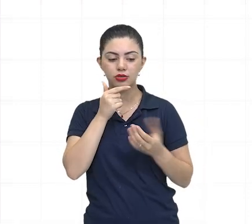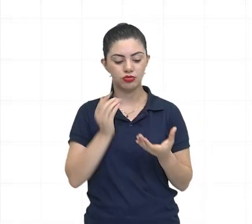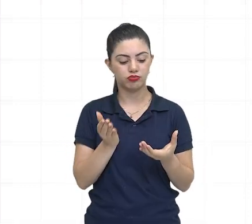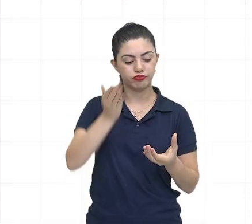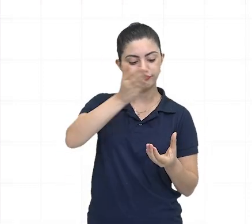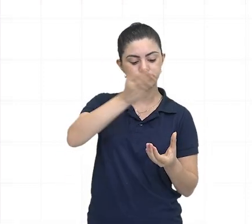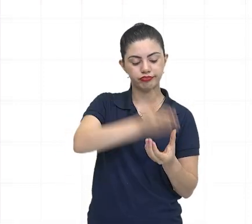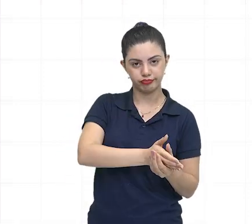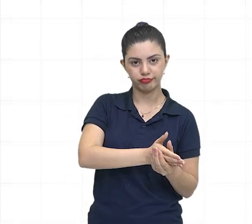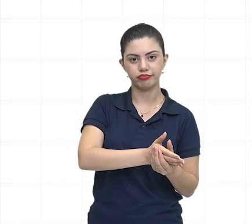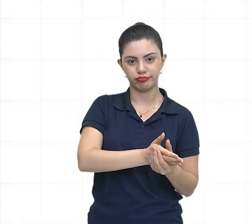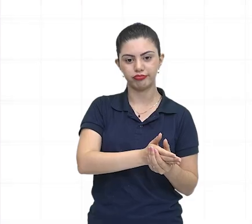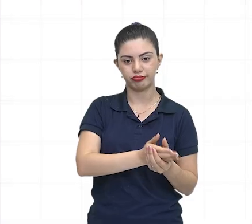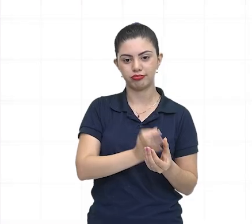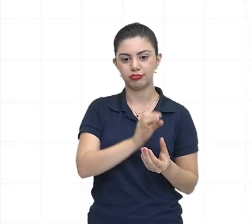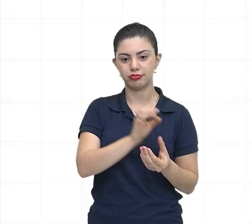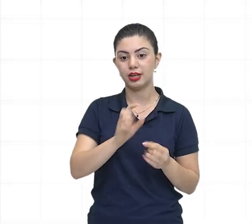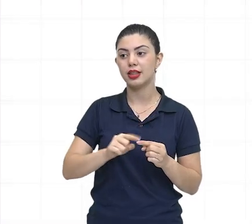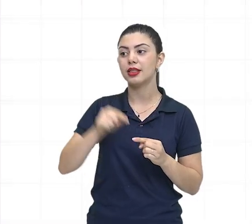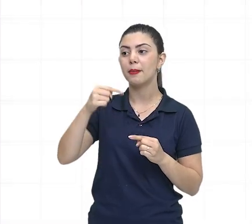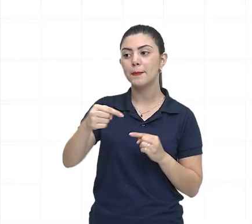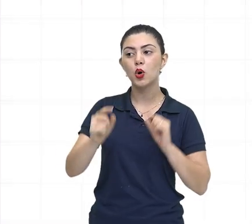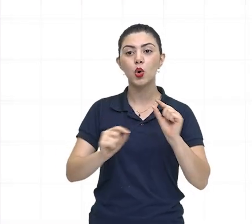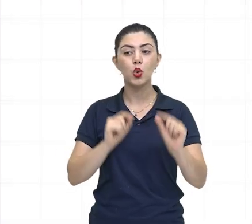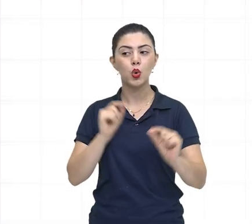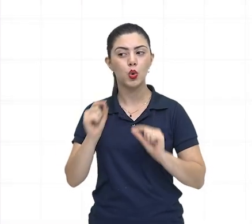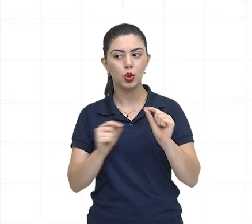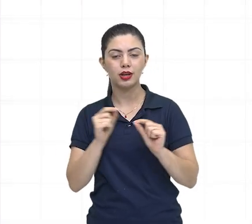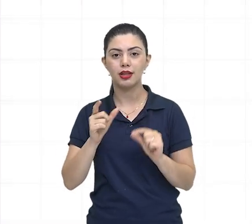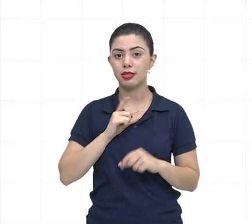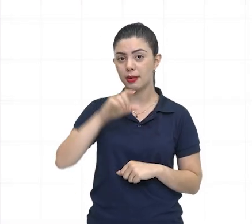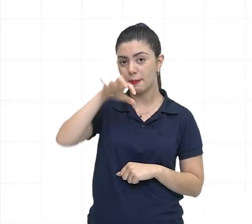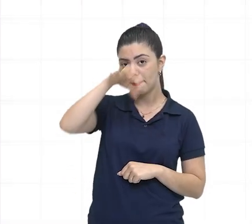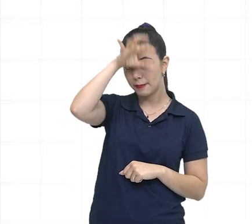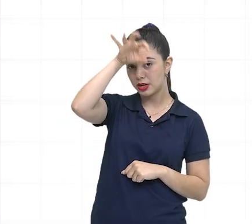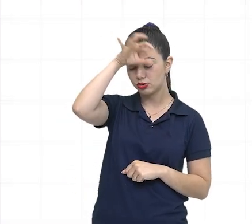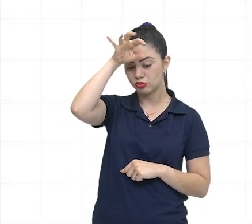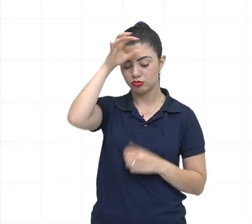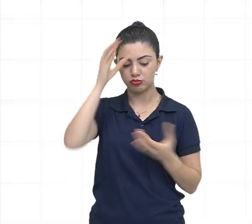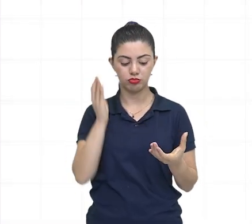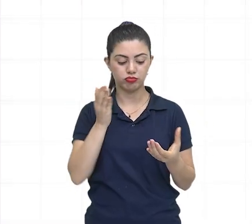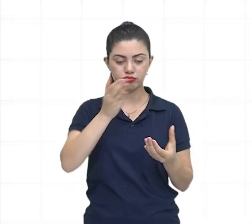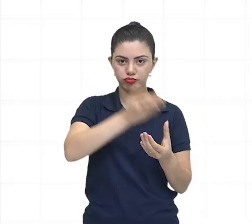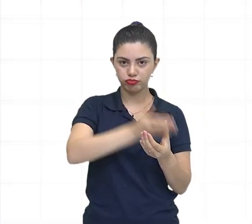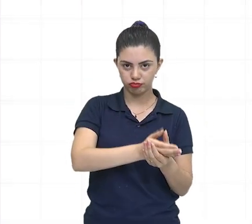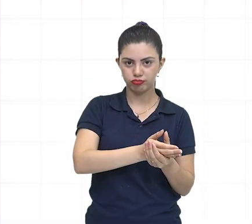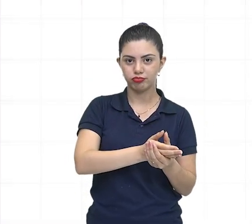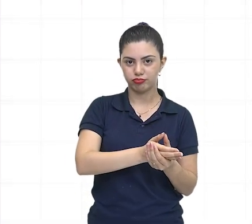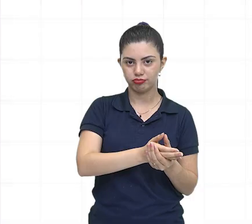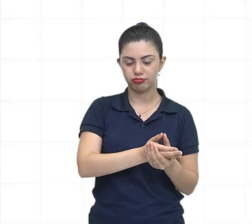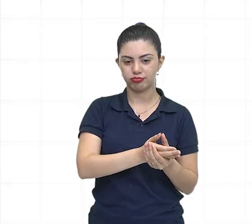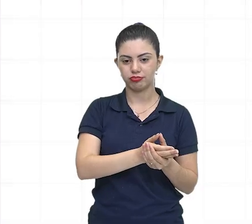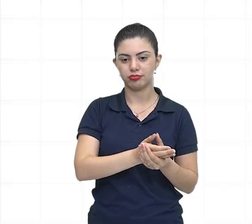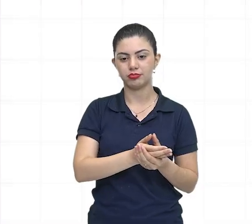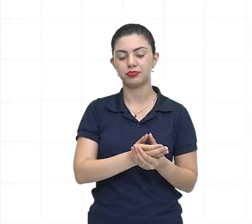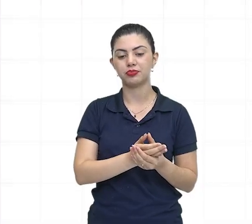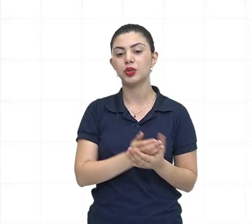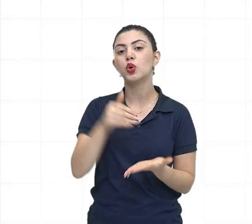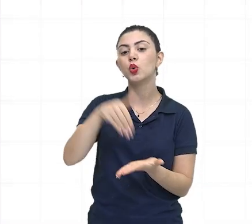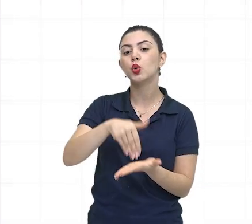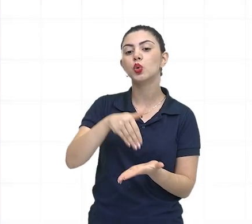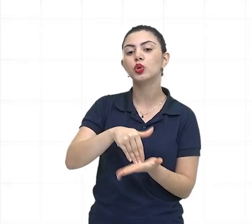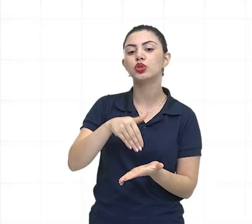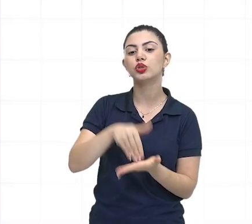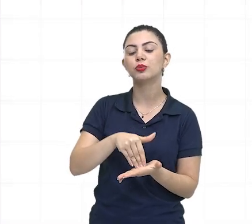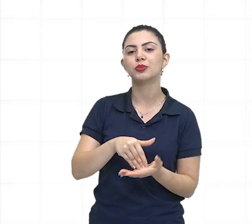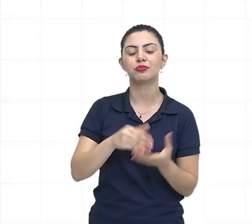as fatias de pão que eu escolhi. Depois, colocar presunto entre as fatias de pão. E aí, por